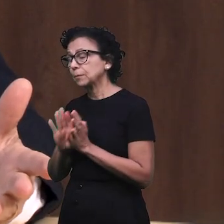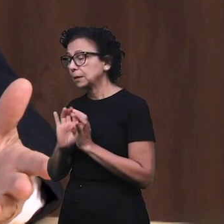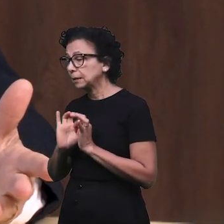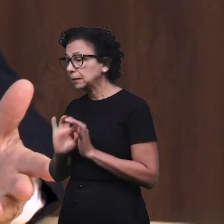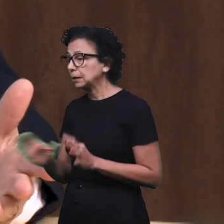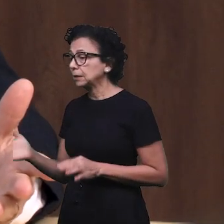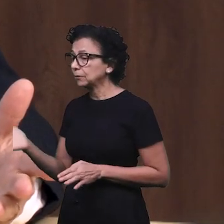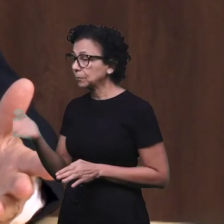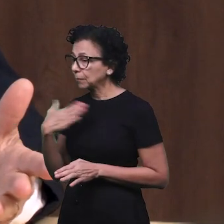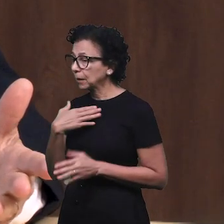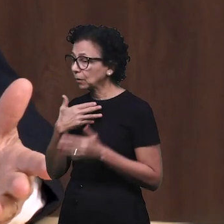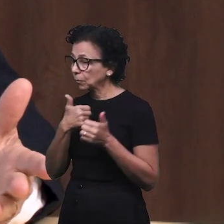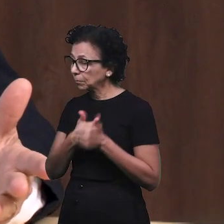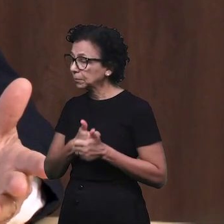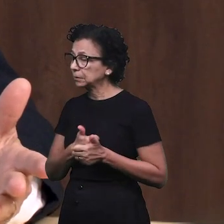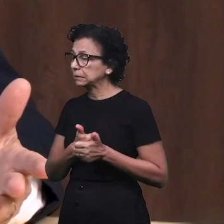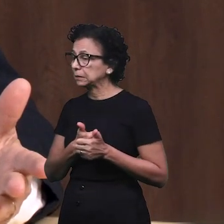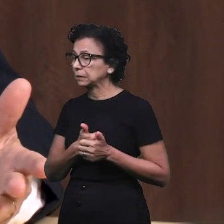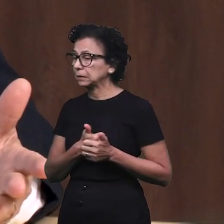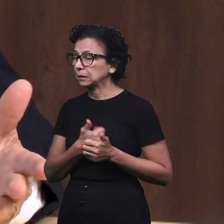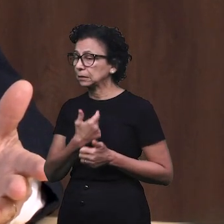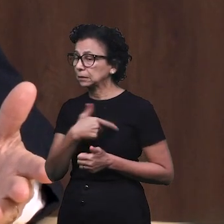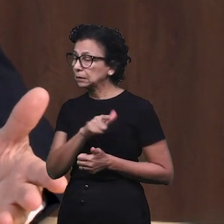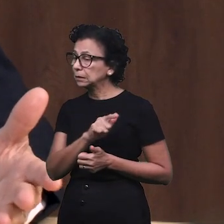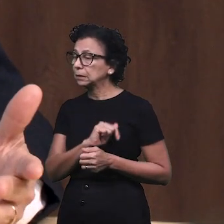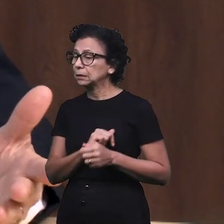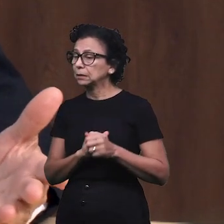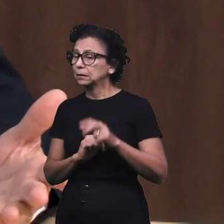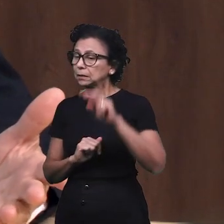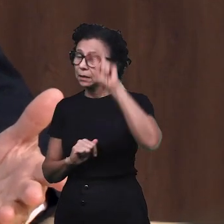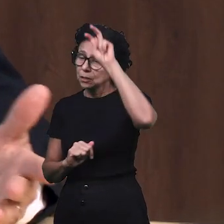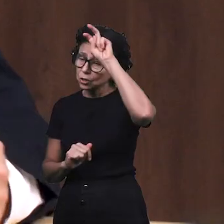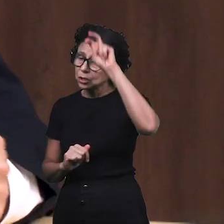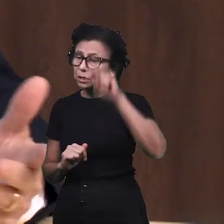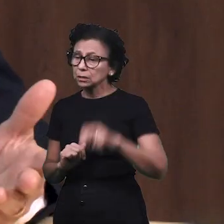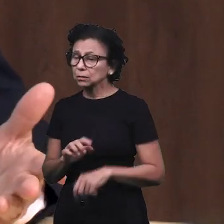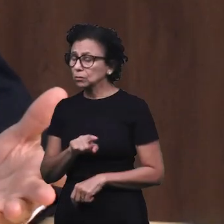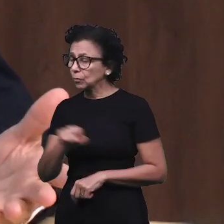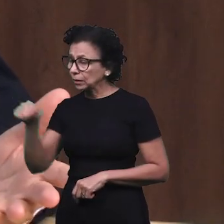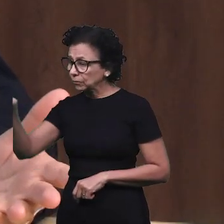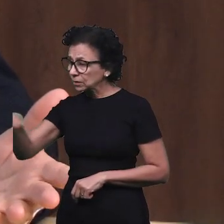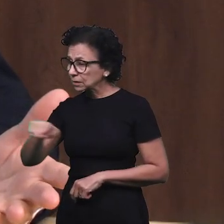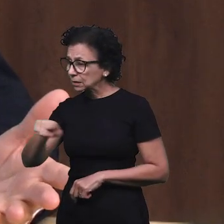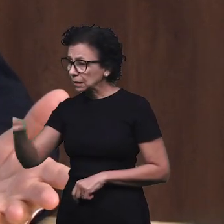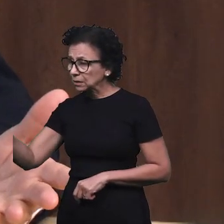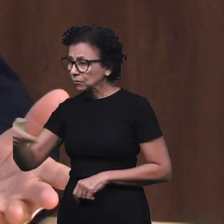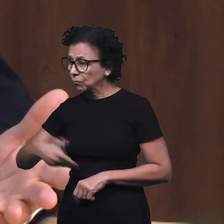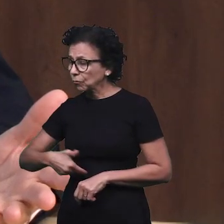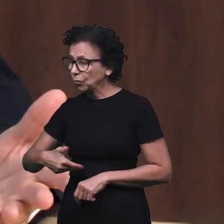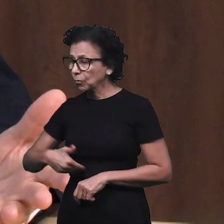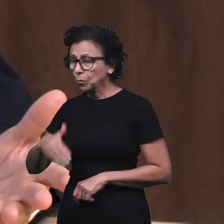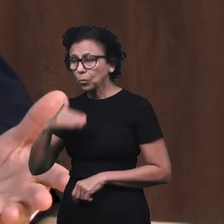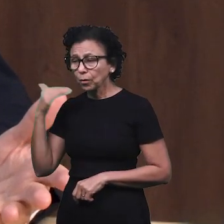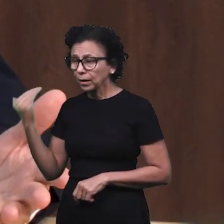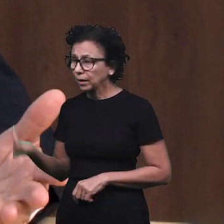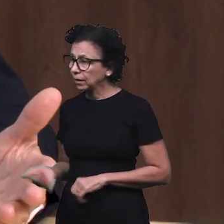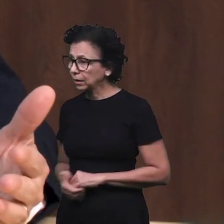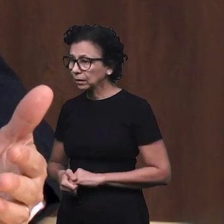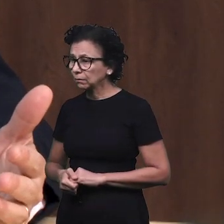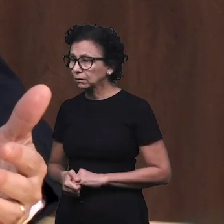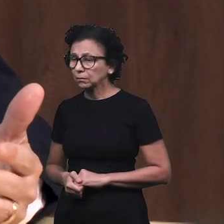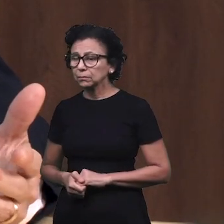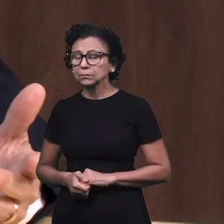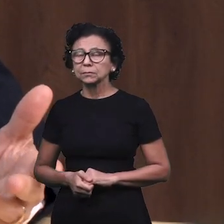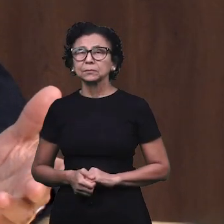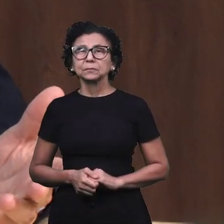juntos com os seus filhos, porque senão eles iam morrer de fome, não tinha outra coisa a fazer, né? Então nós